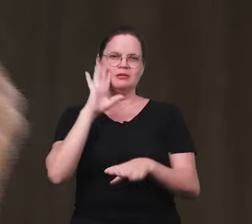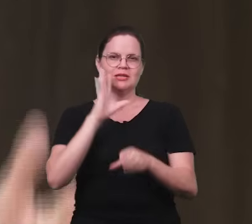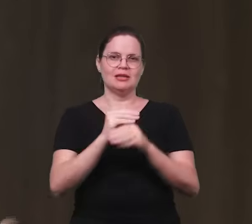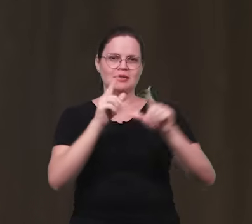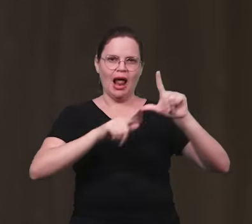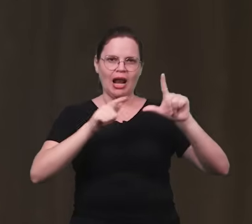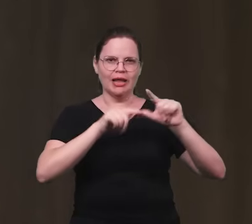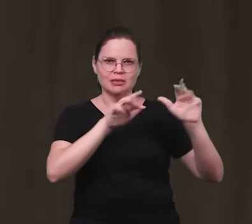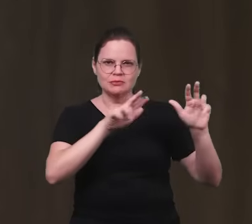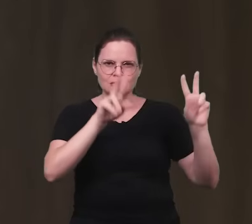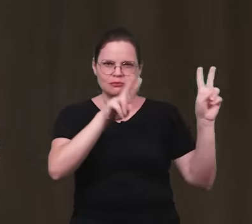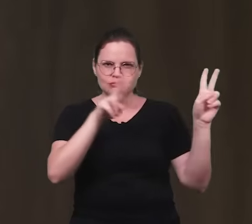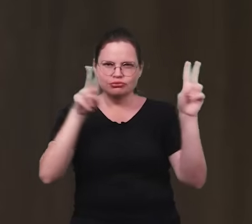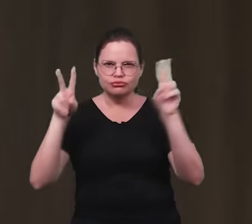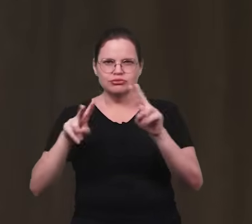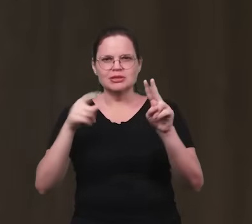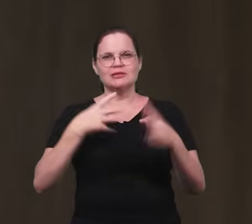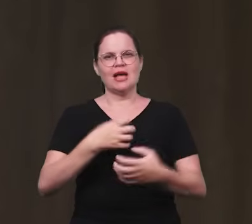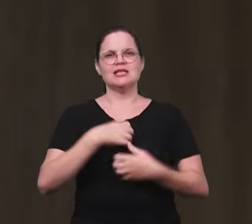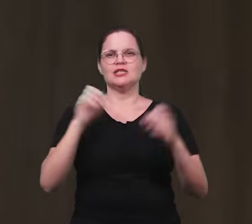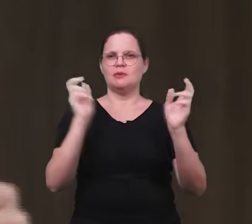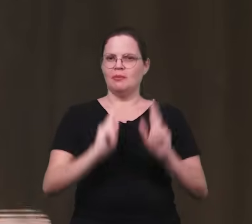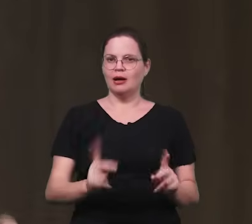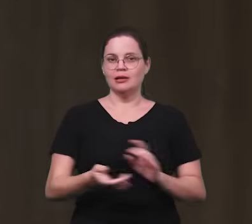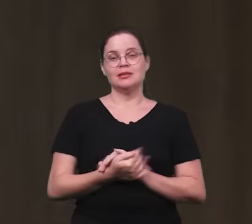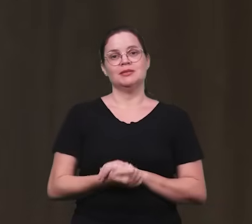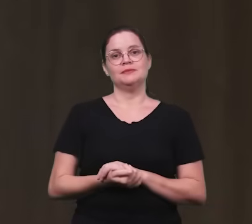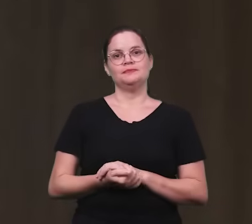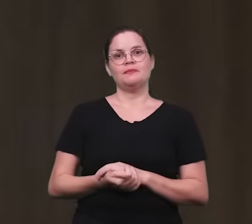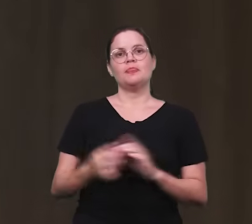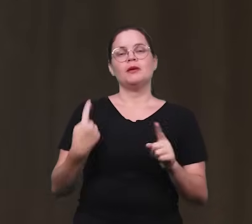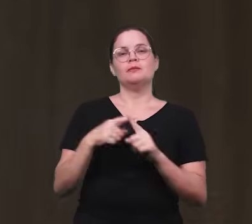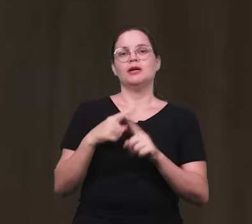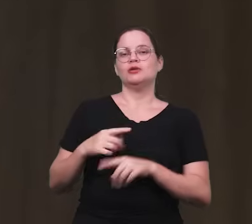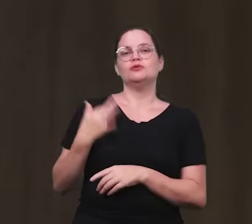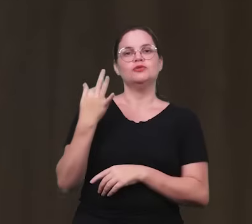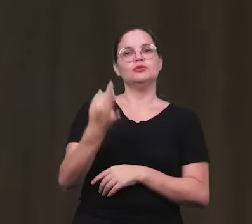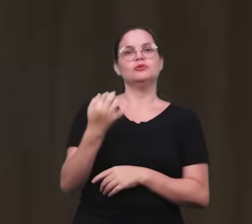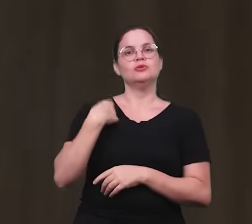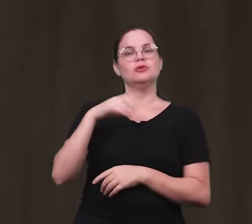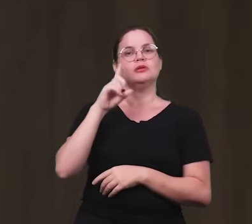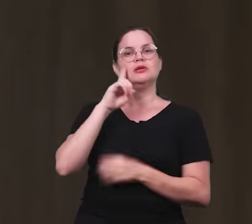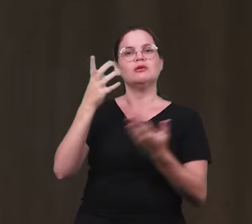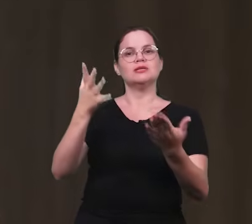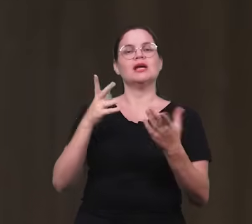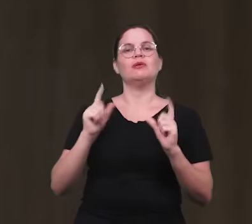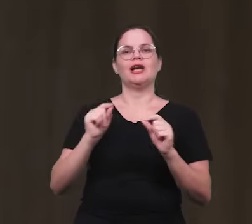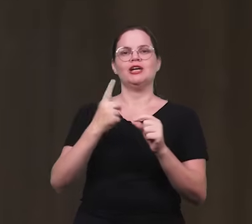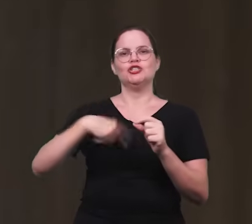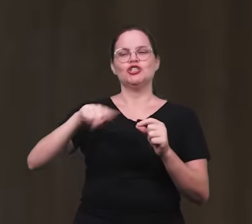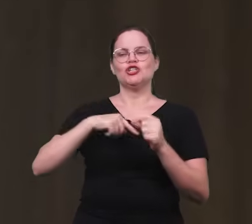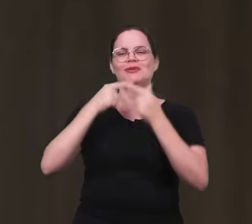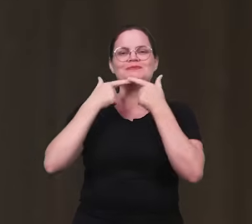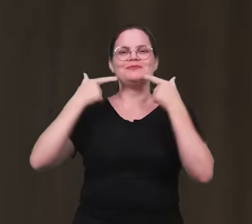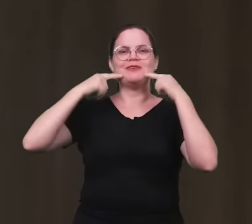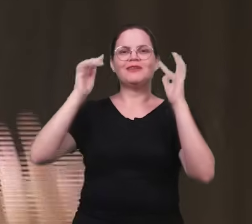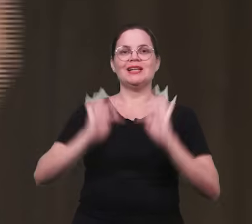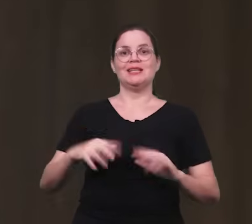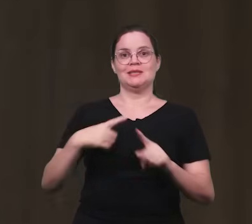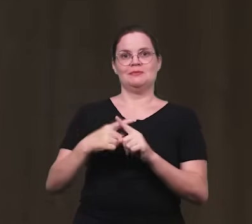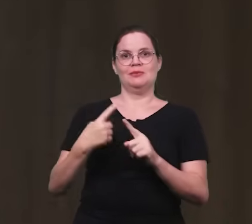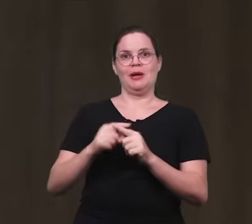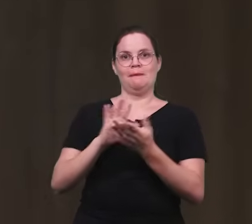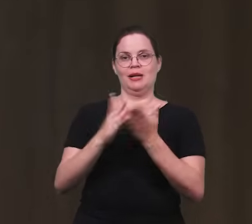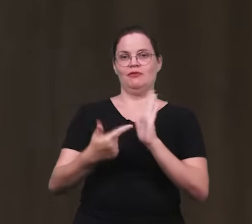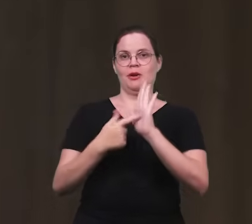é isso que Deus tem para nós, rir dos dias futuros, se alegrar. A palavra do Senhor fala assim, a alegria do Senhor é a nossa força. Se